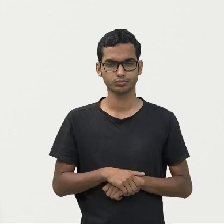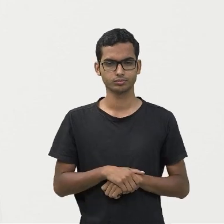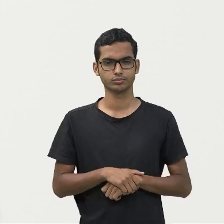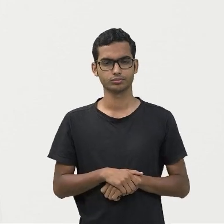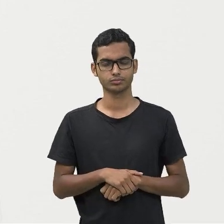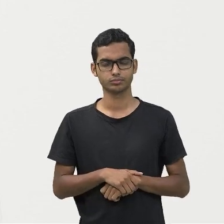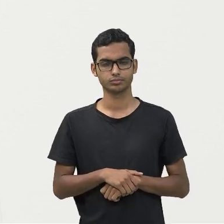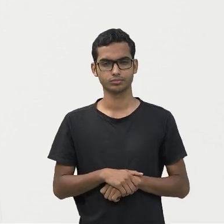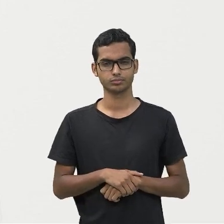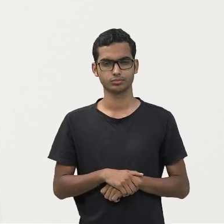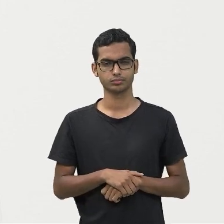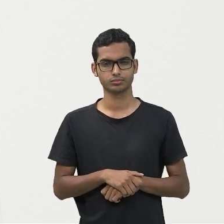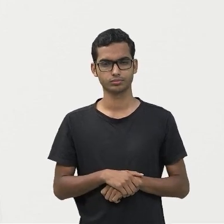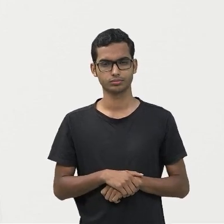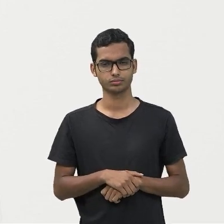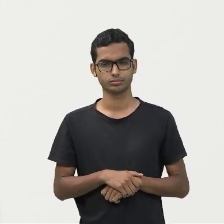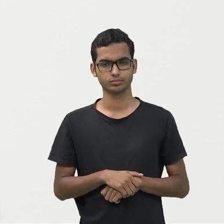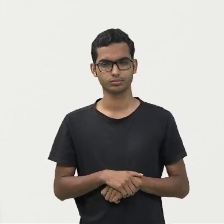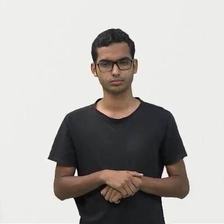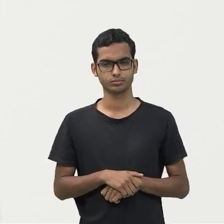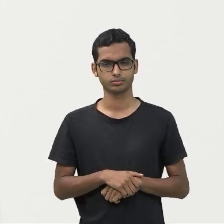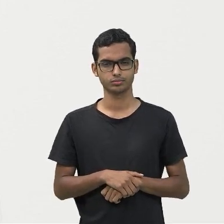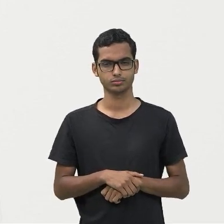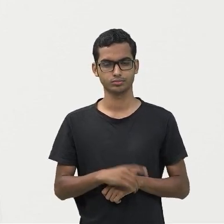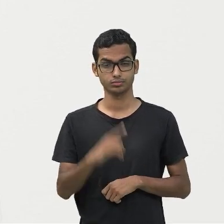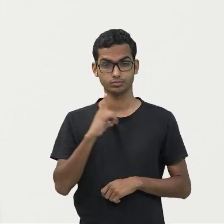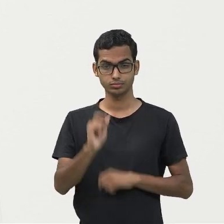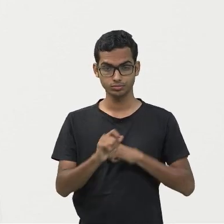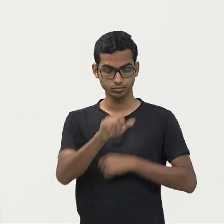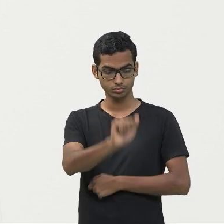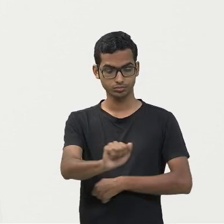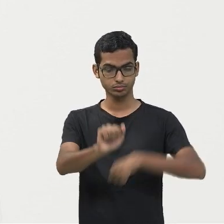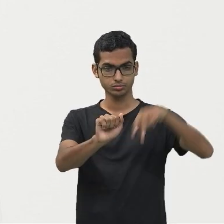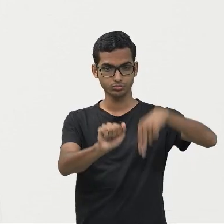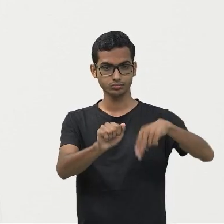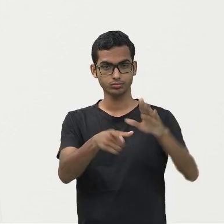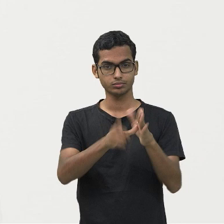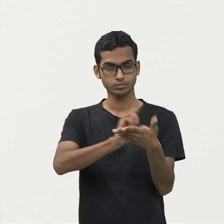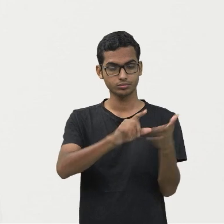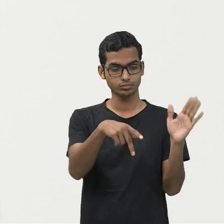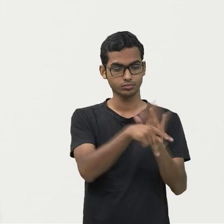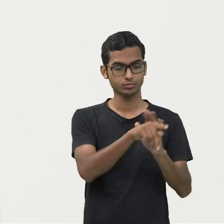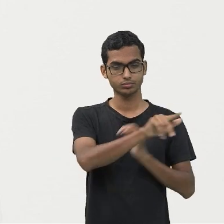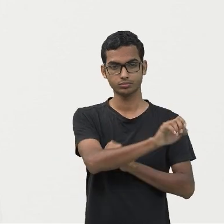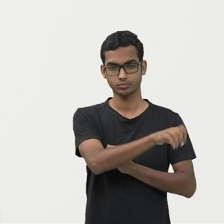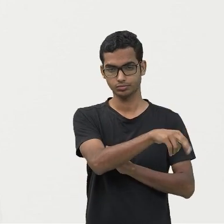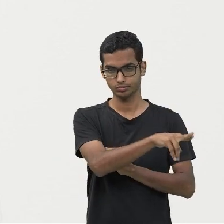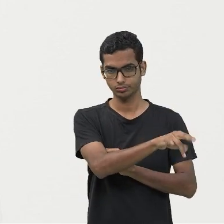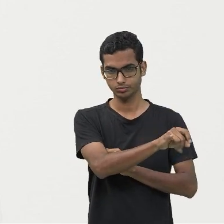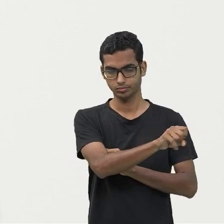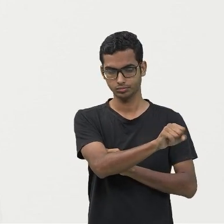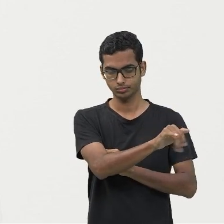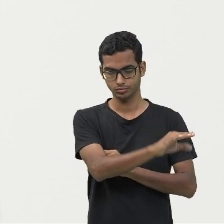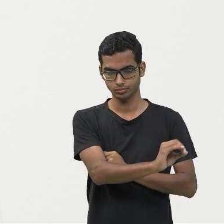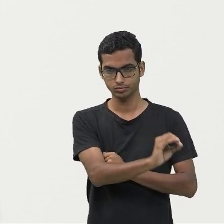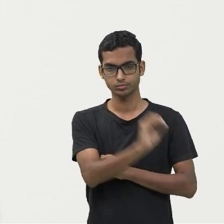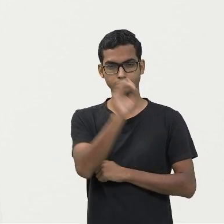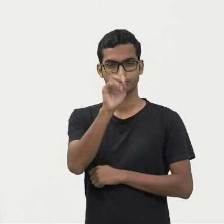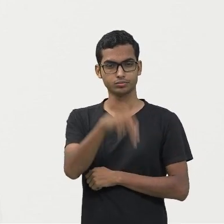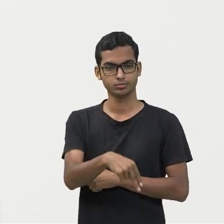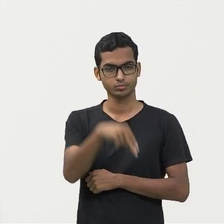termo antes do termo enésimo, tá? Então, A com índice